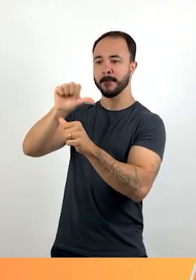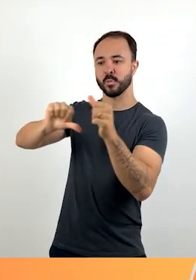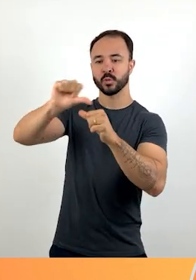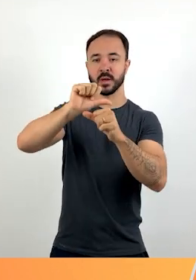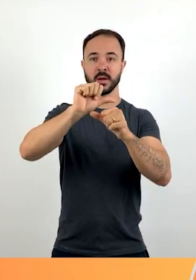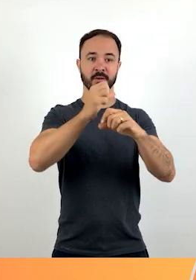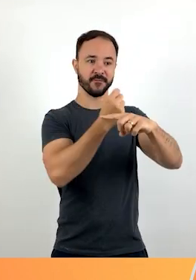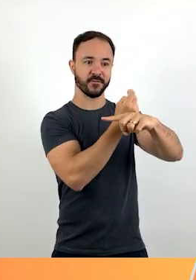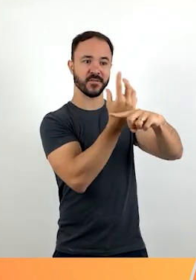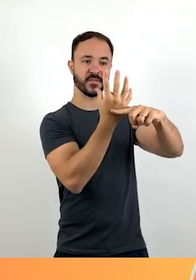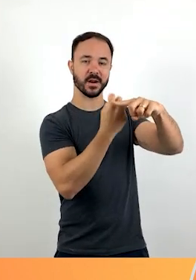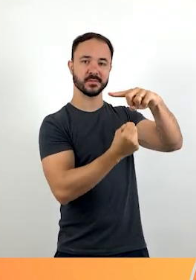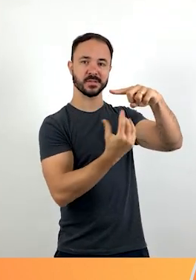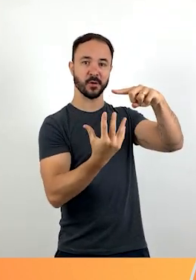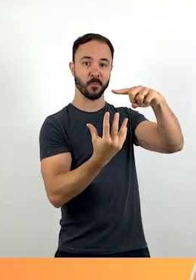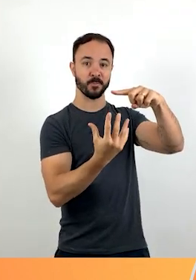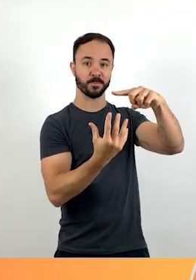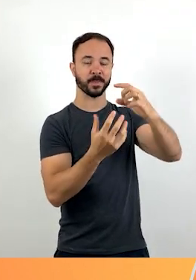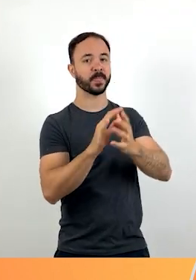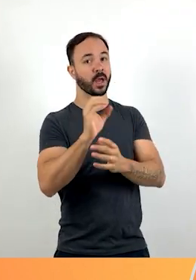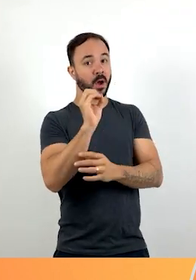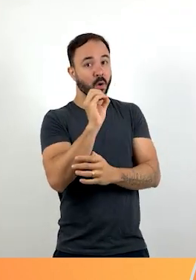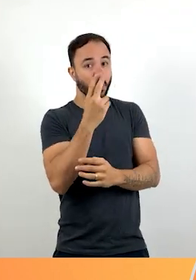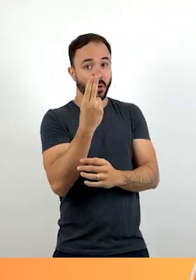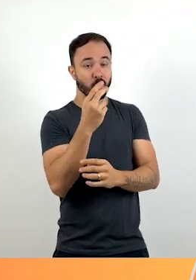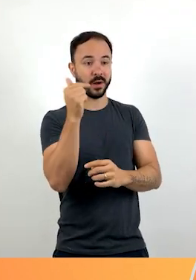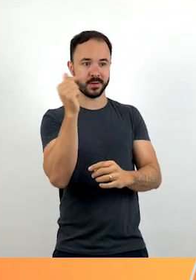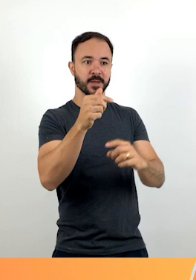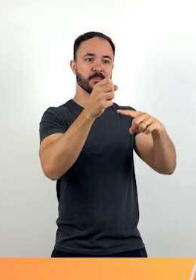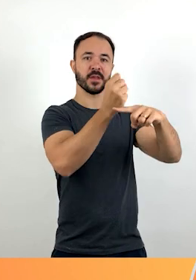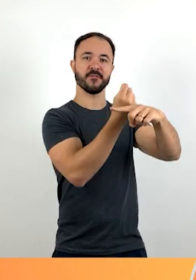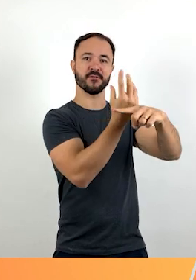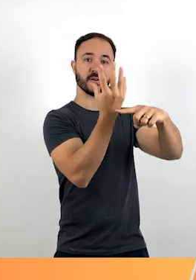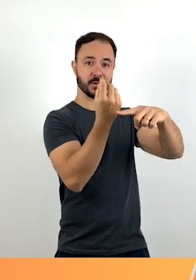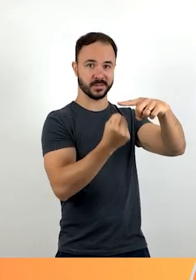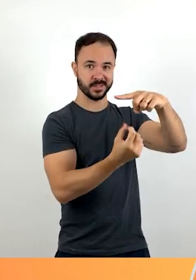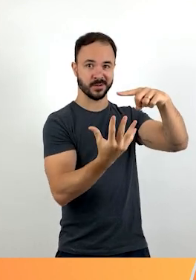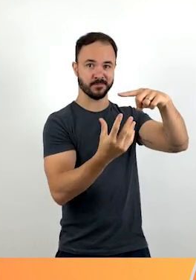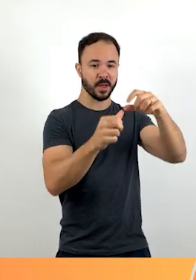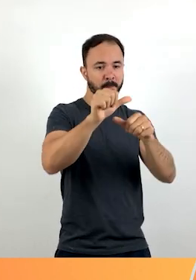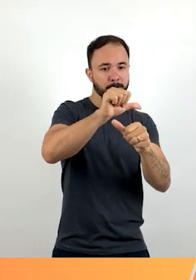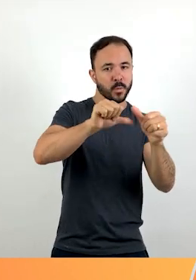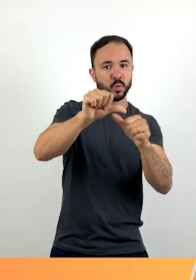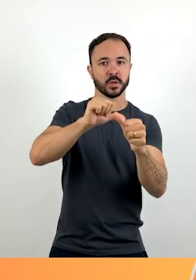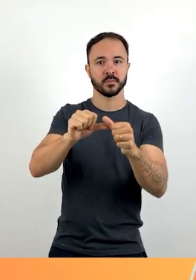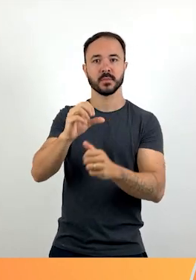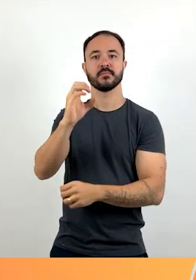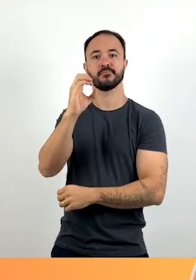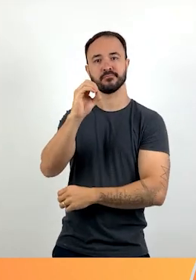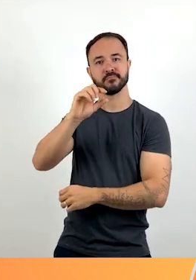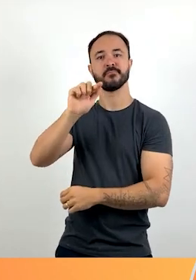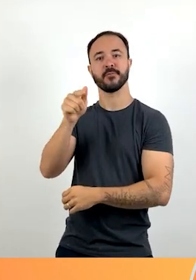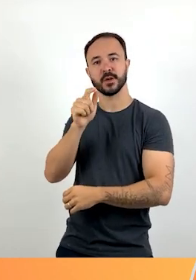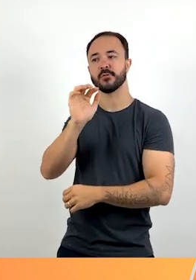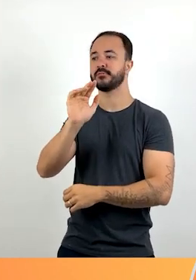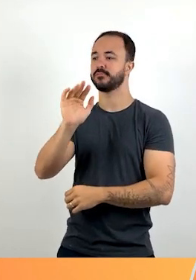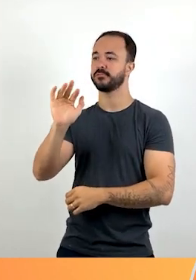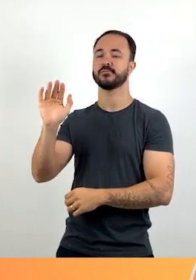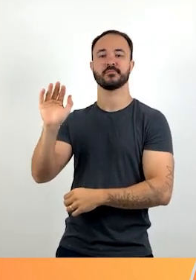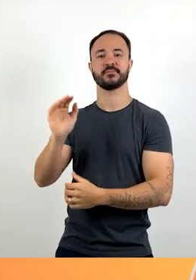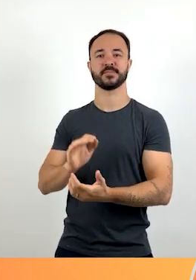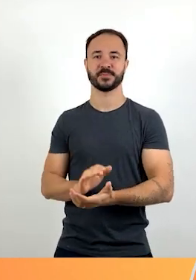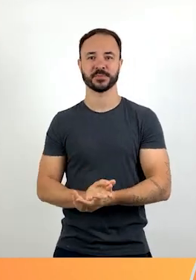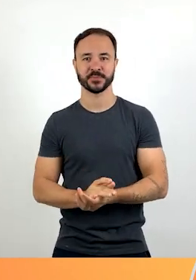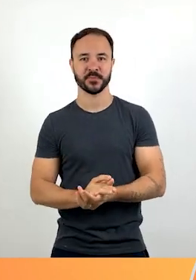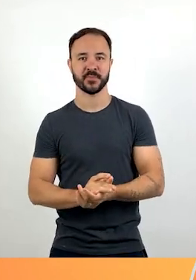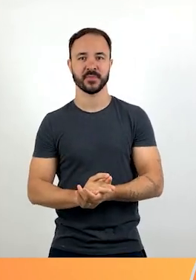as frações. Ou pegar as frações e transformar para decimais, certo? Ou então a gente pode fazer o quê? Resolve primeiro